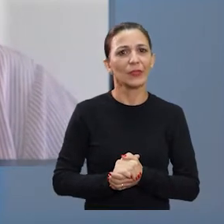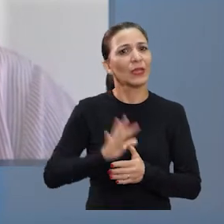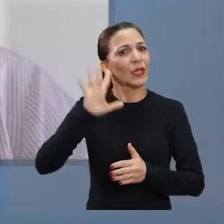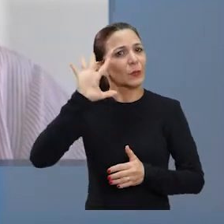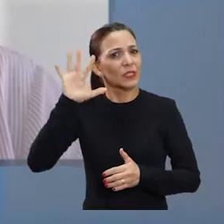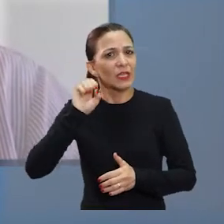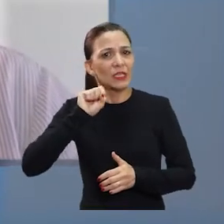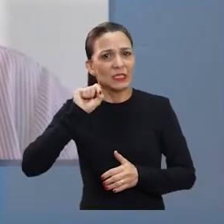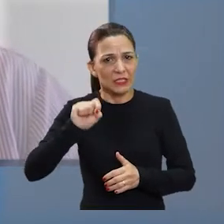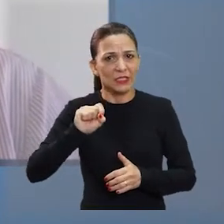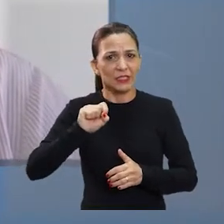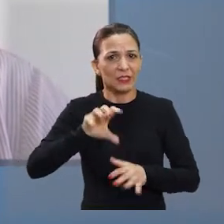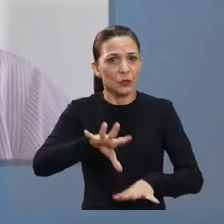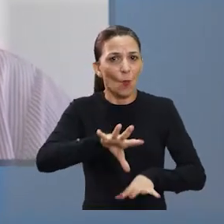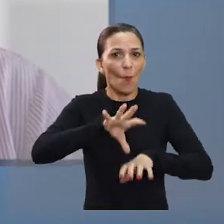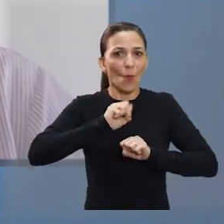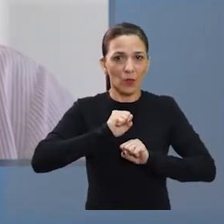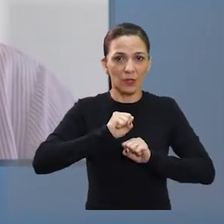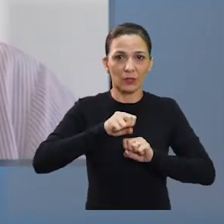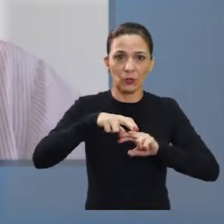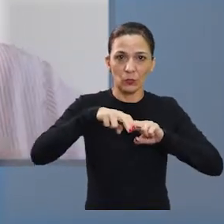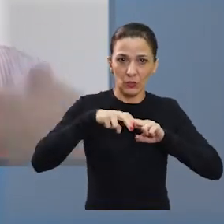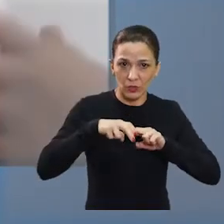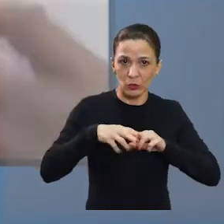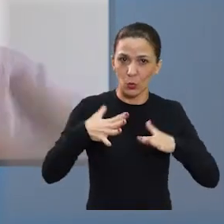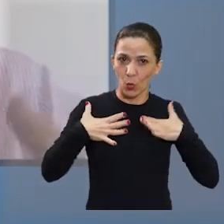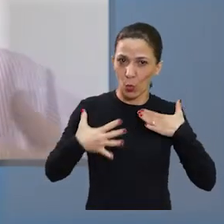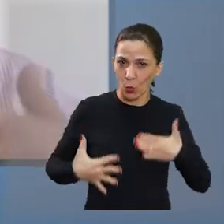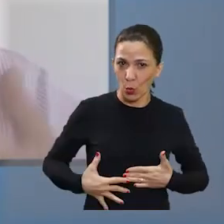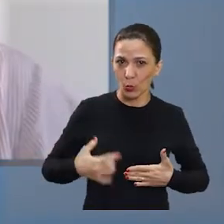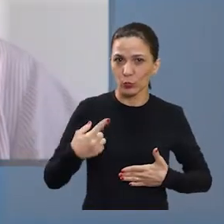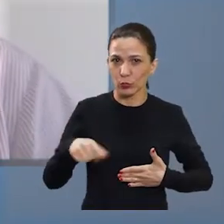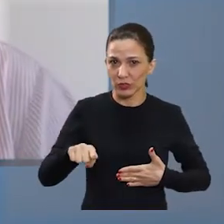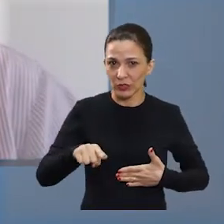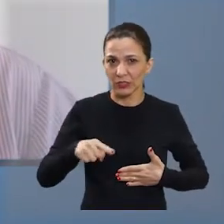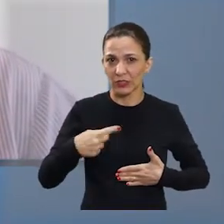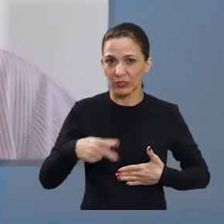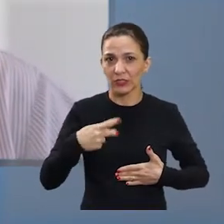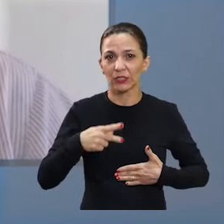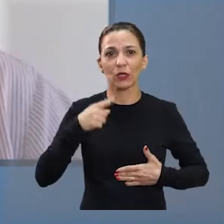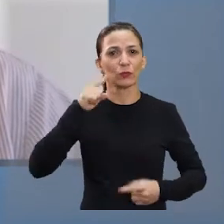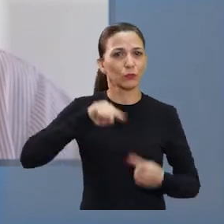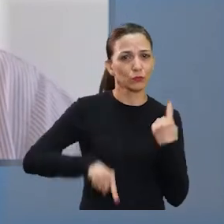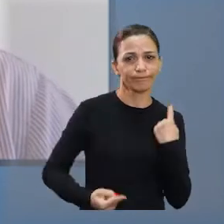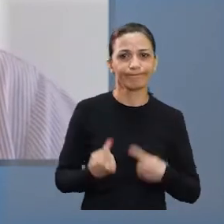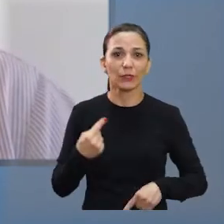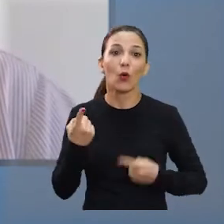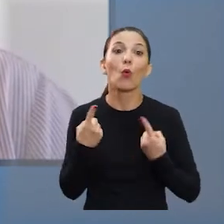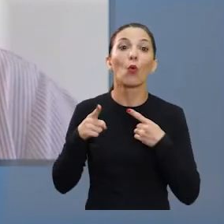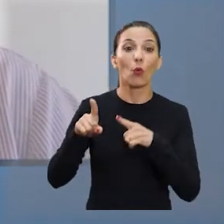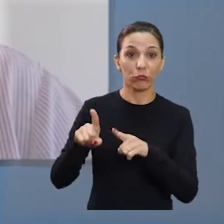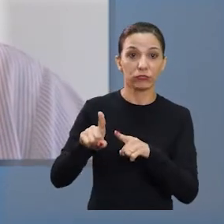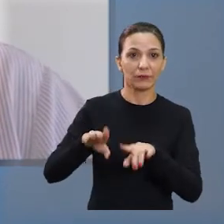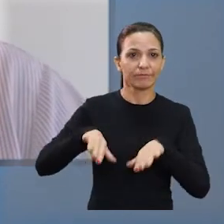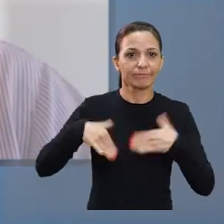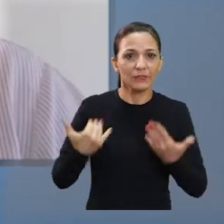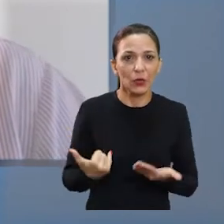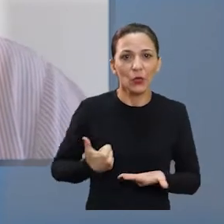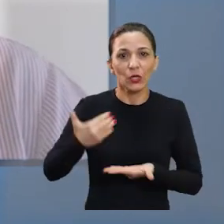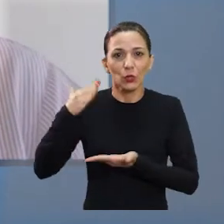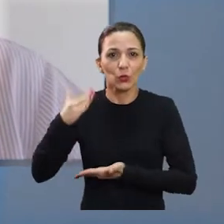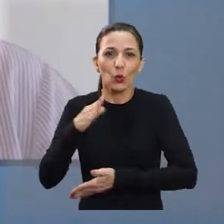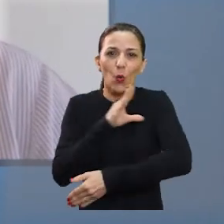E imagine que você pegou uma infecção, né? Você tem que gerar uma resposta do seu corpo todo contra essa infecção.